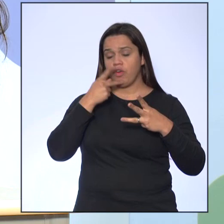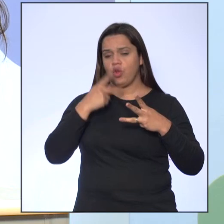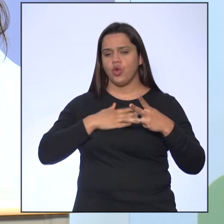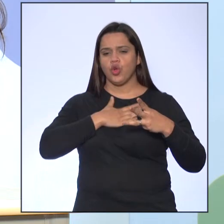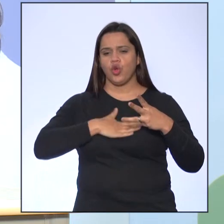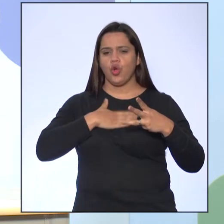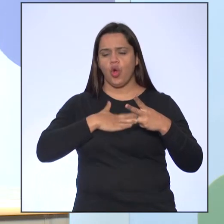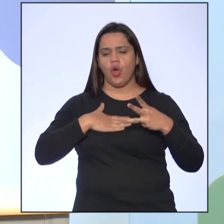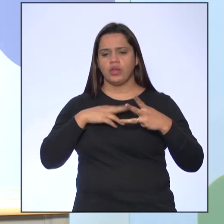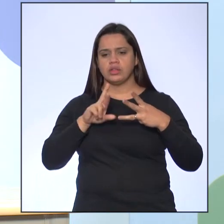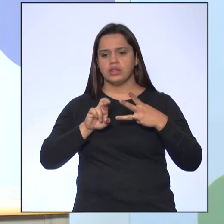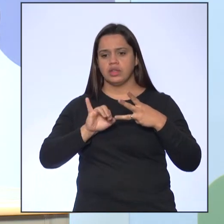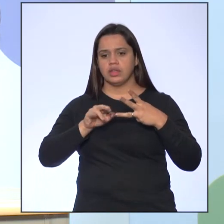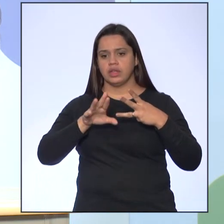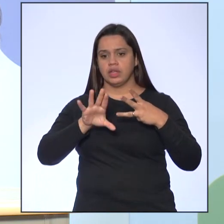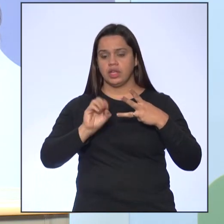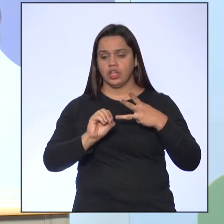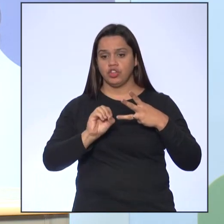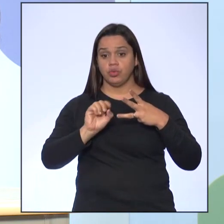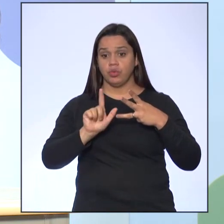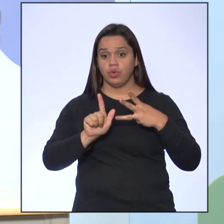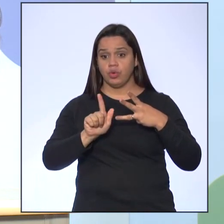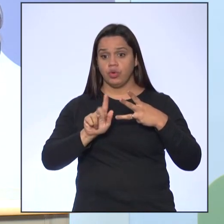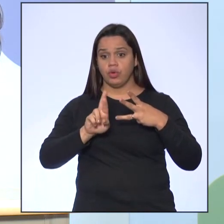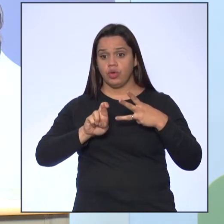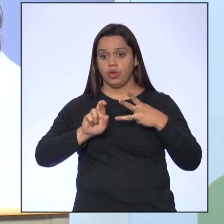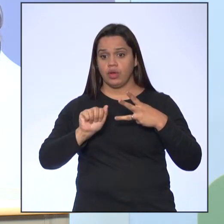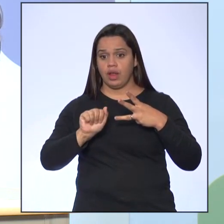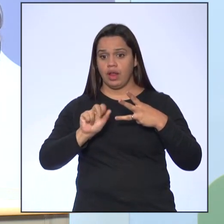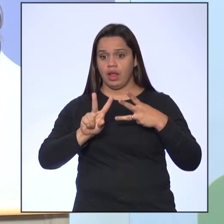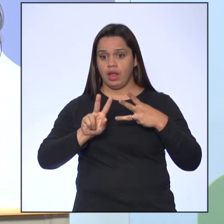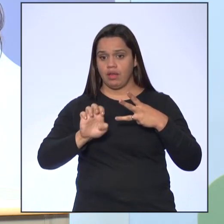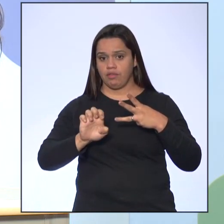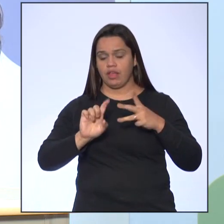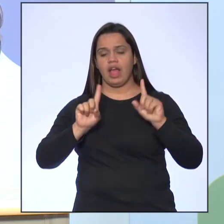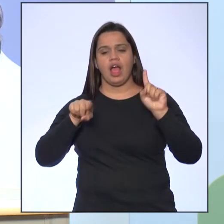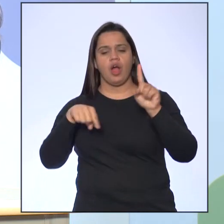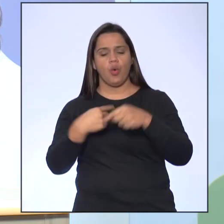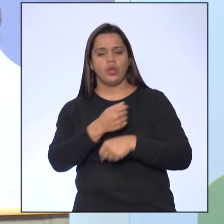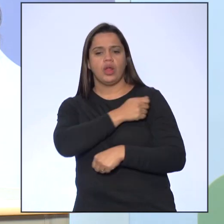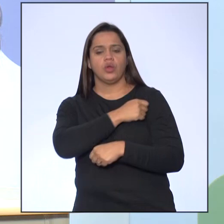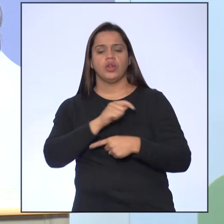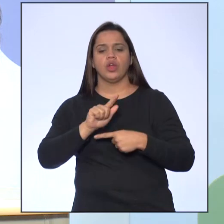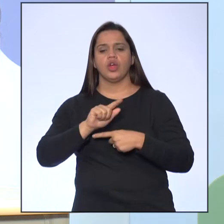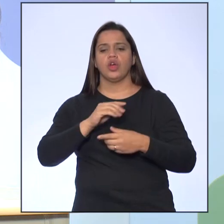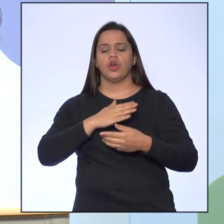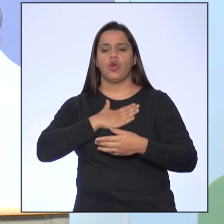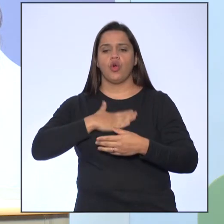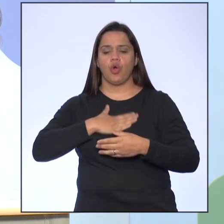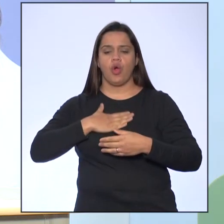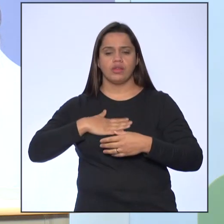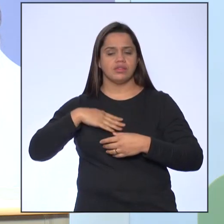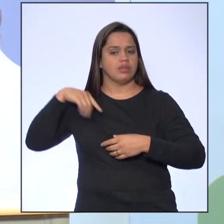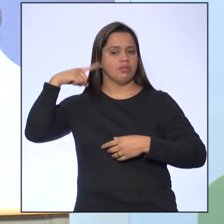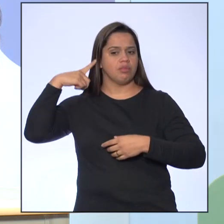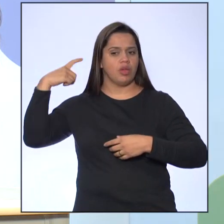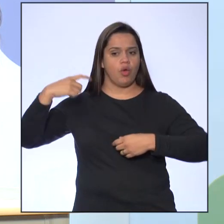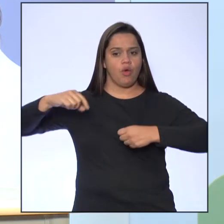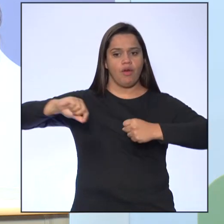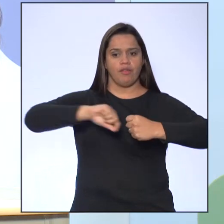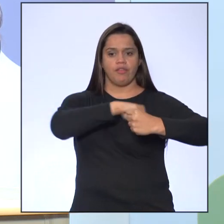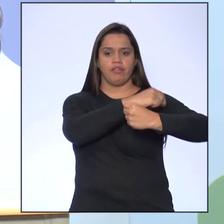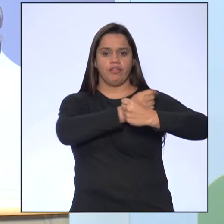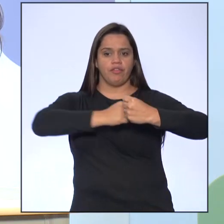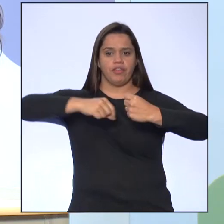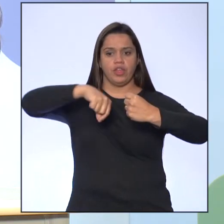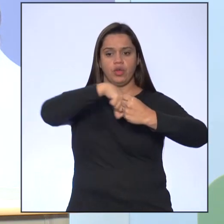mais potente. Tá? A Mariana adora o som do violino. A Tainá, também é eclética, cita todos. Né? Ana Letícia gosta